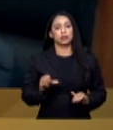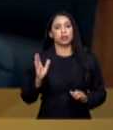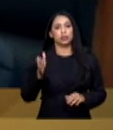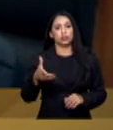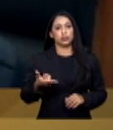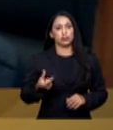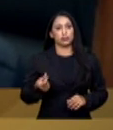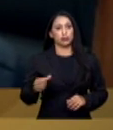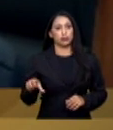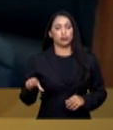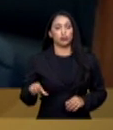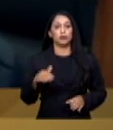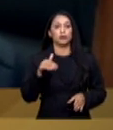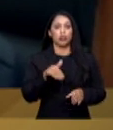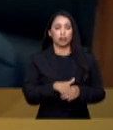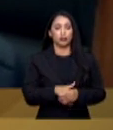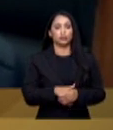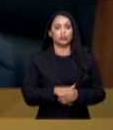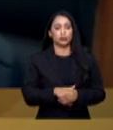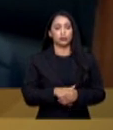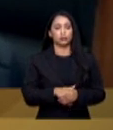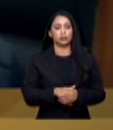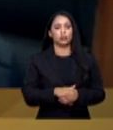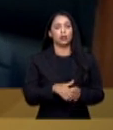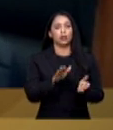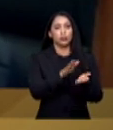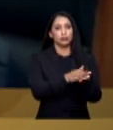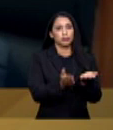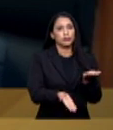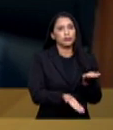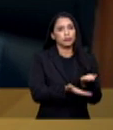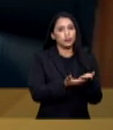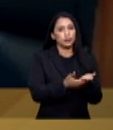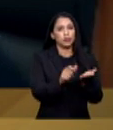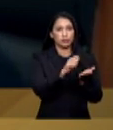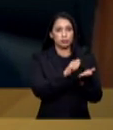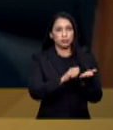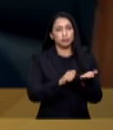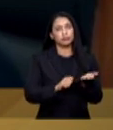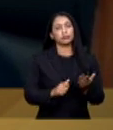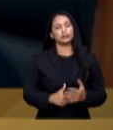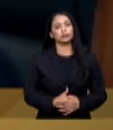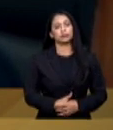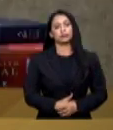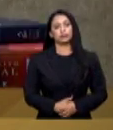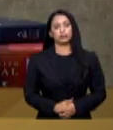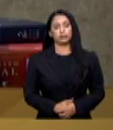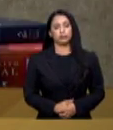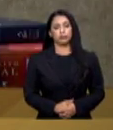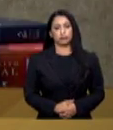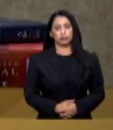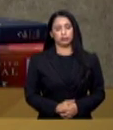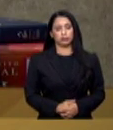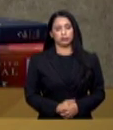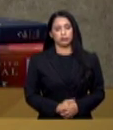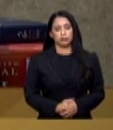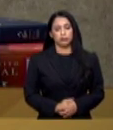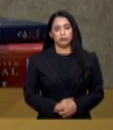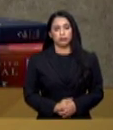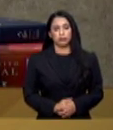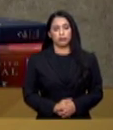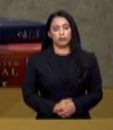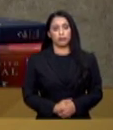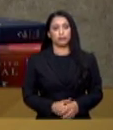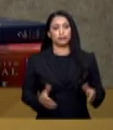2009. É o voto. Em síntese, eu vou juntar a minha declaração escrita aos autos, senhor presidente. Muito obrigado, ministra Rosa